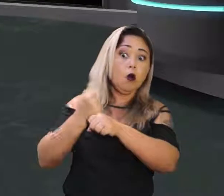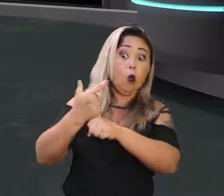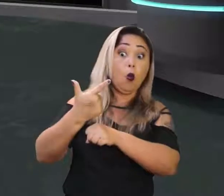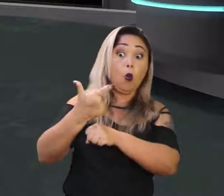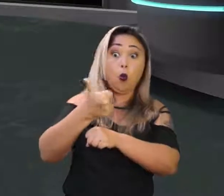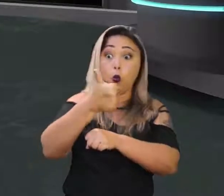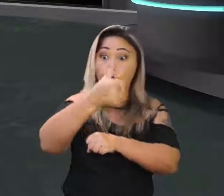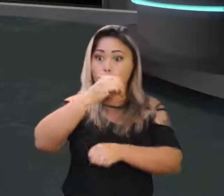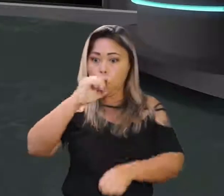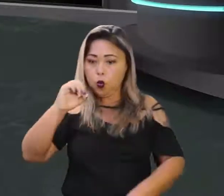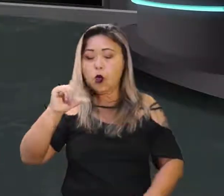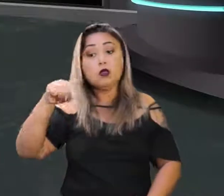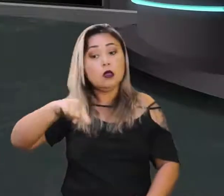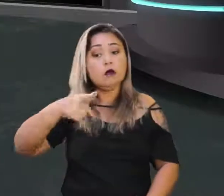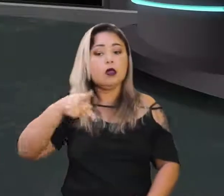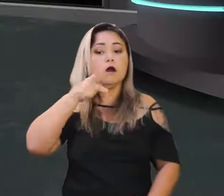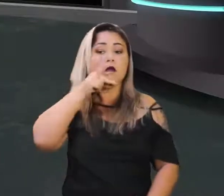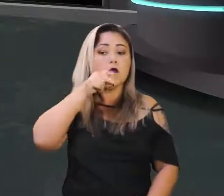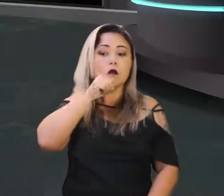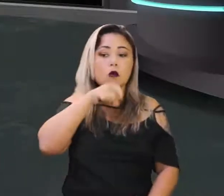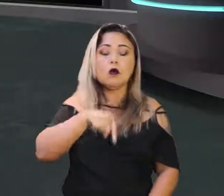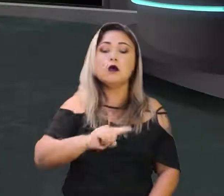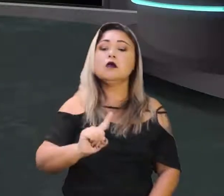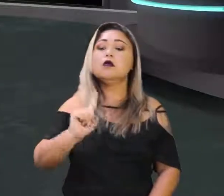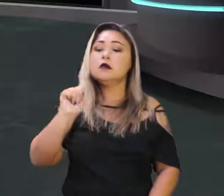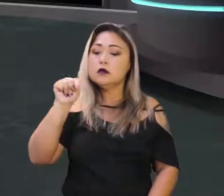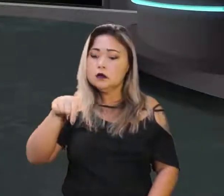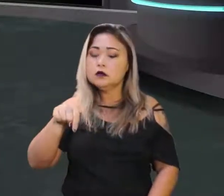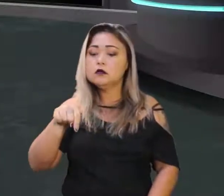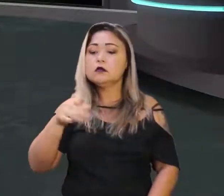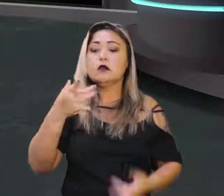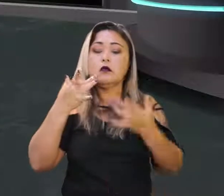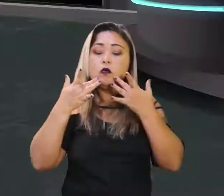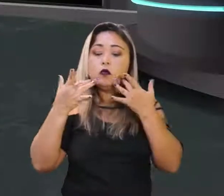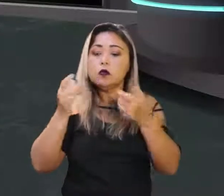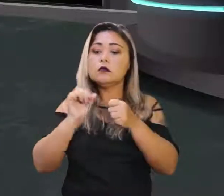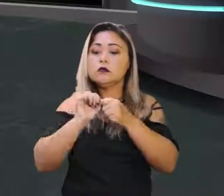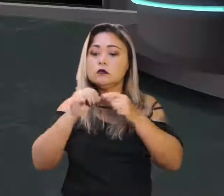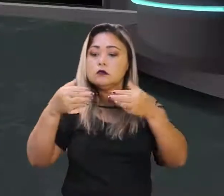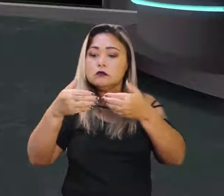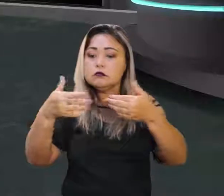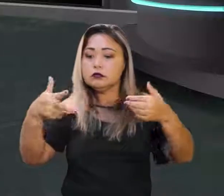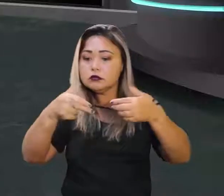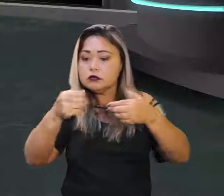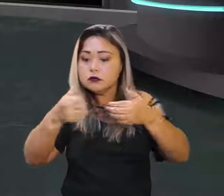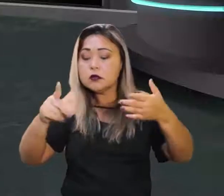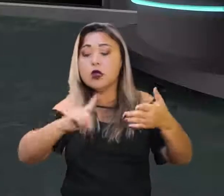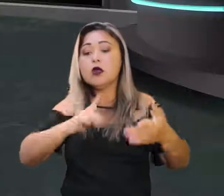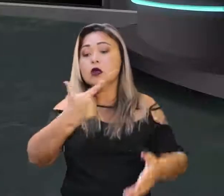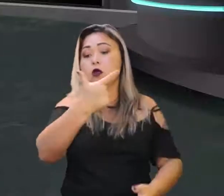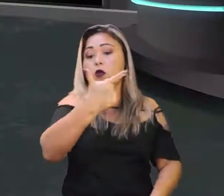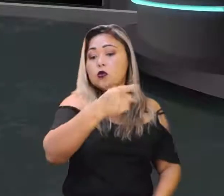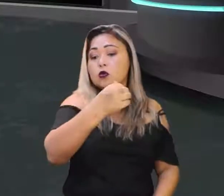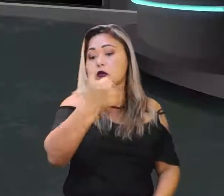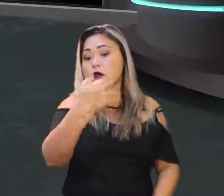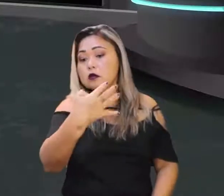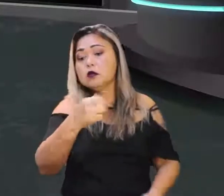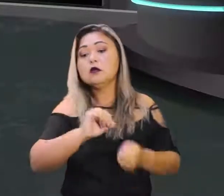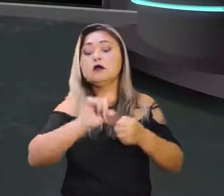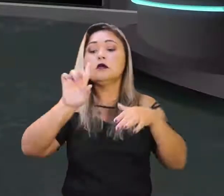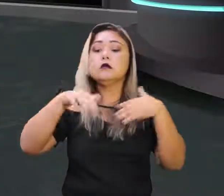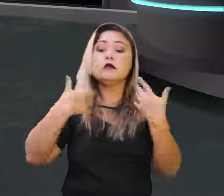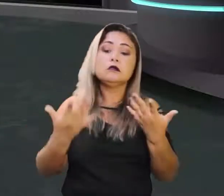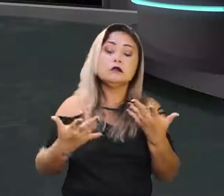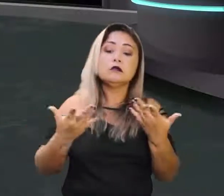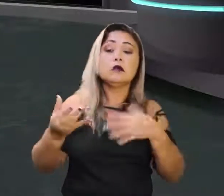aqui em Porto Velho também o teatro, que foi inaugurado em 2014. Então, geralmente nas capitais,